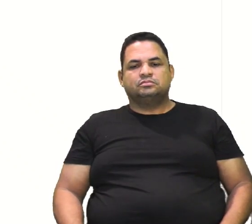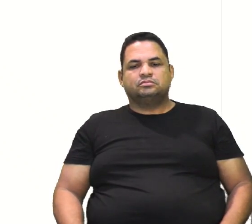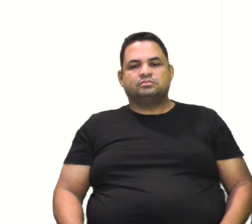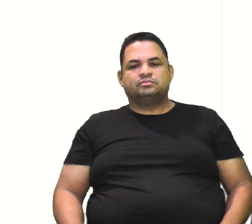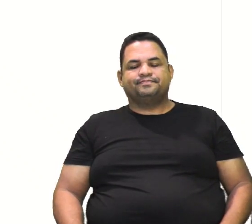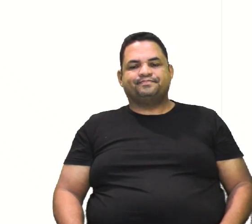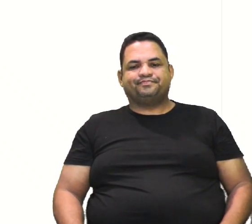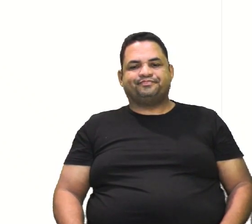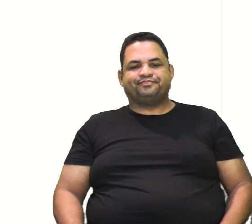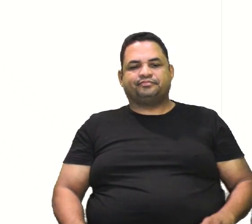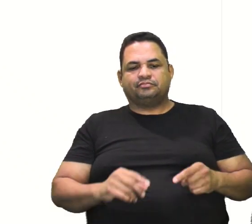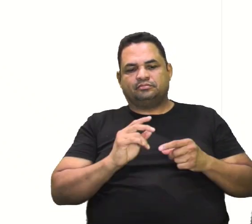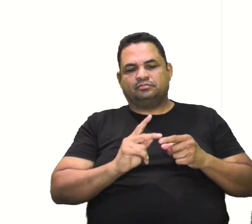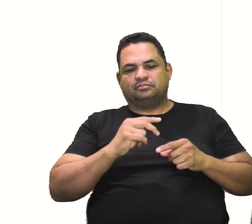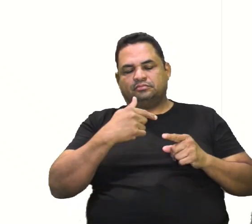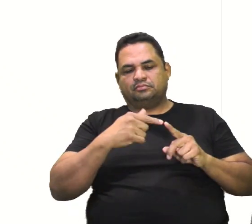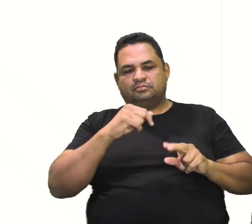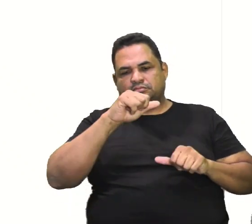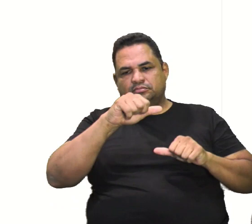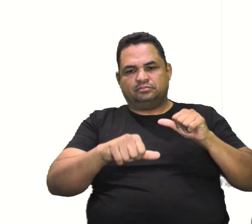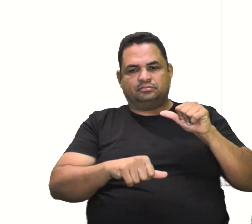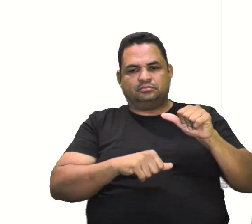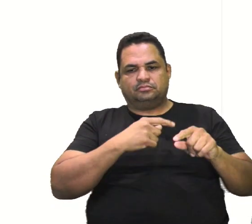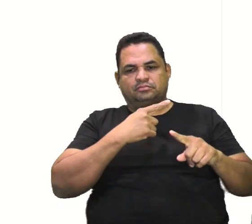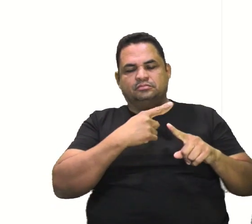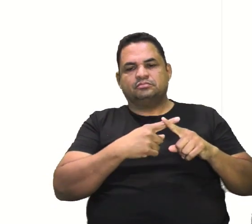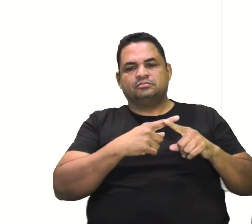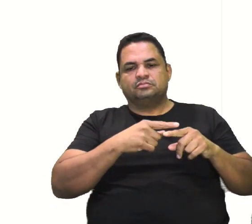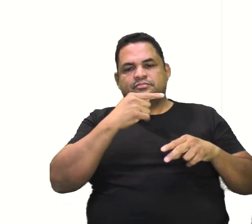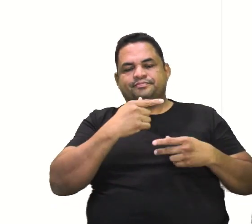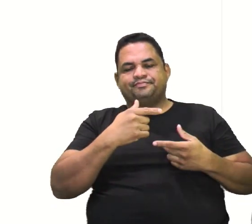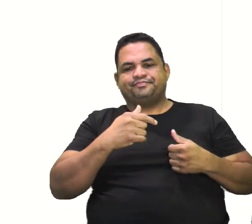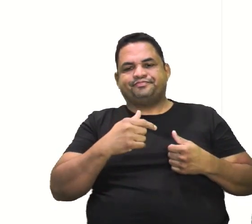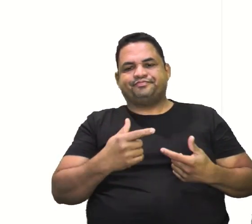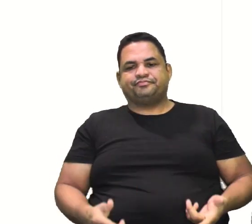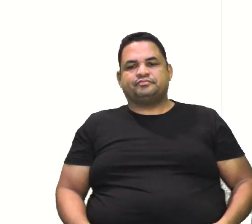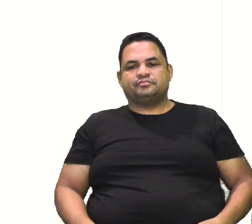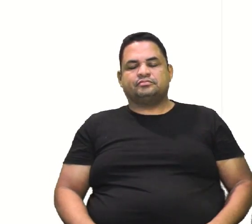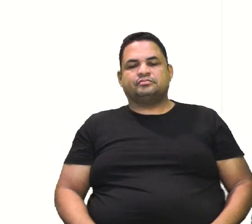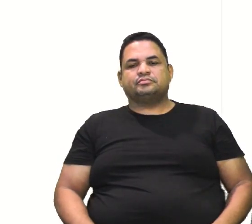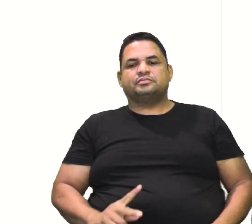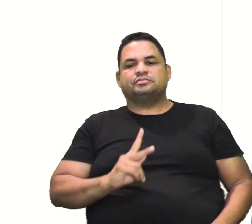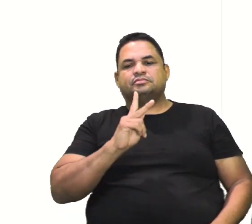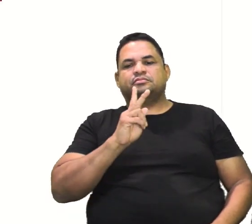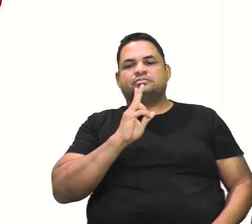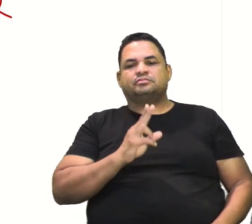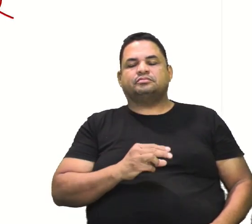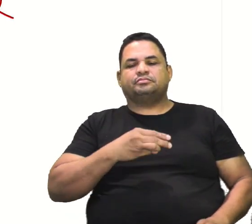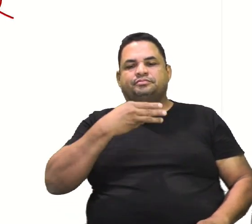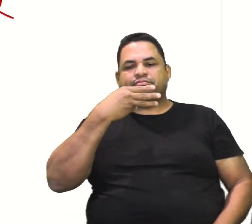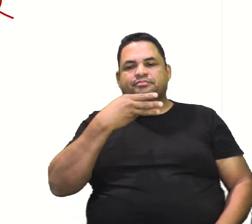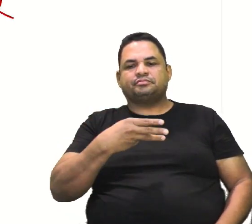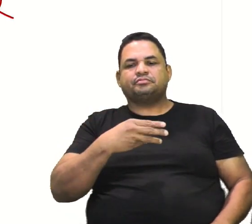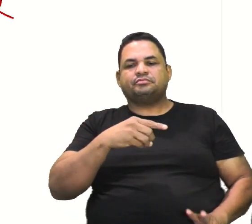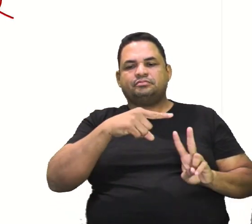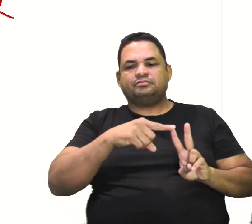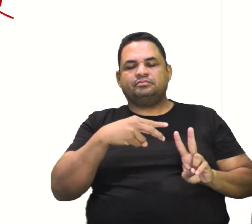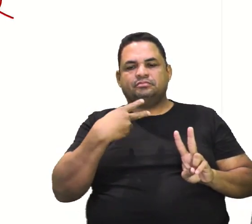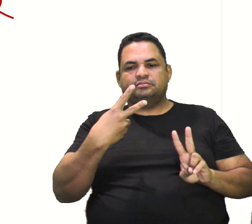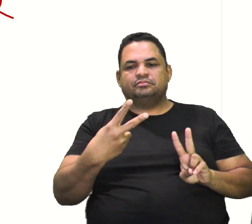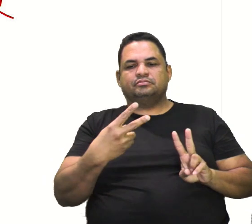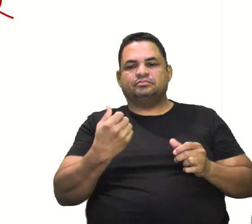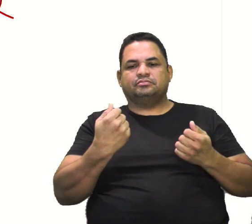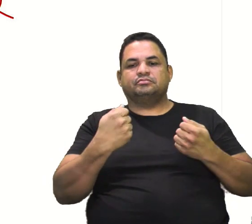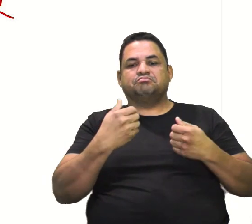de 2. Tá dividindo, passa multiplicando. Então, o meu K agora vai ser 3 raiz de